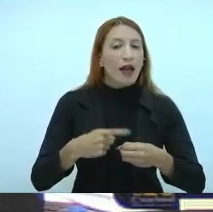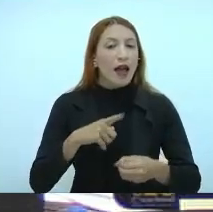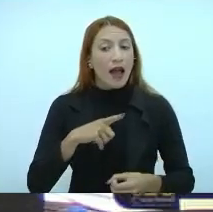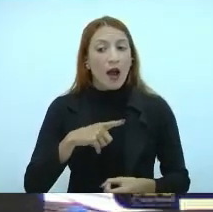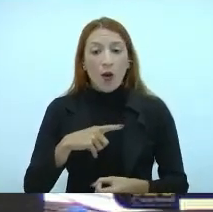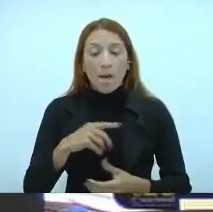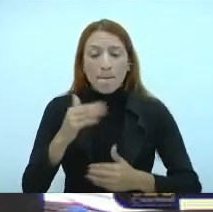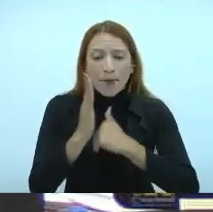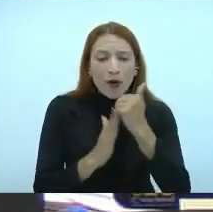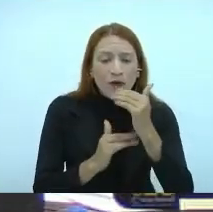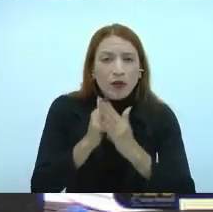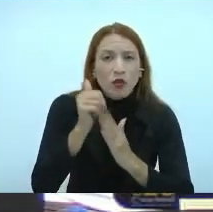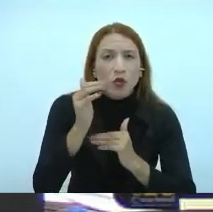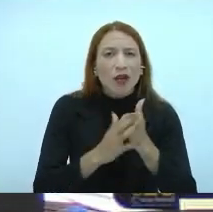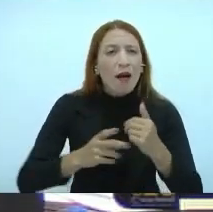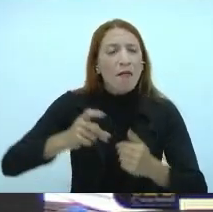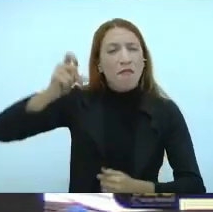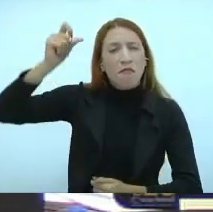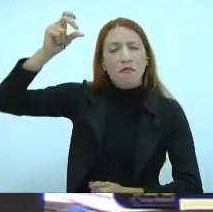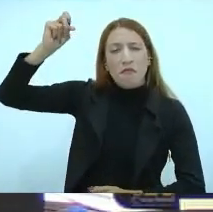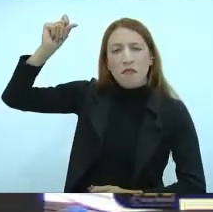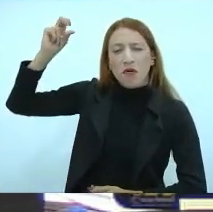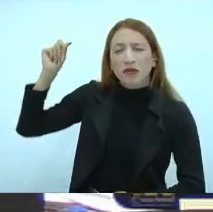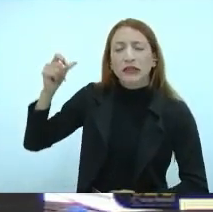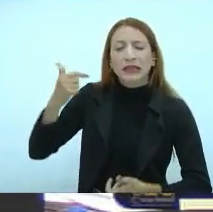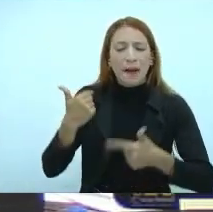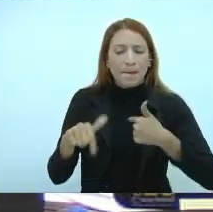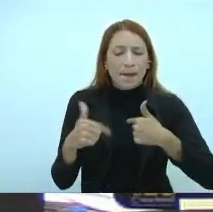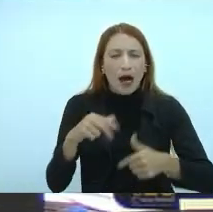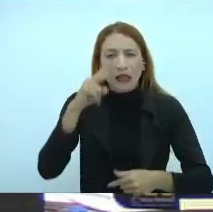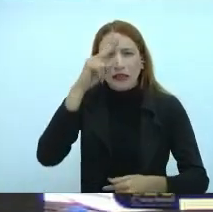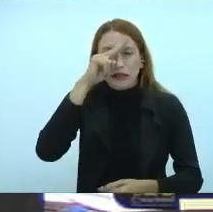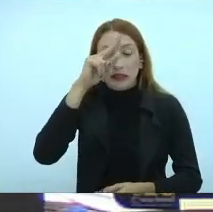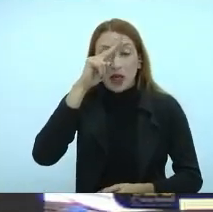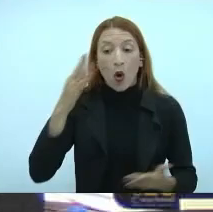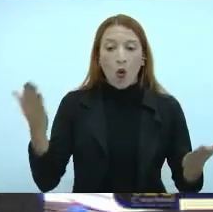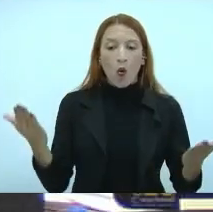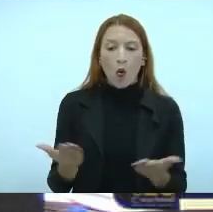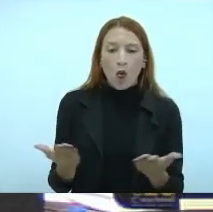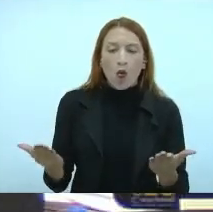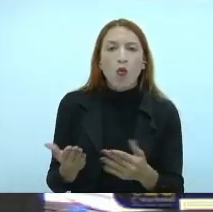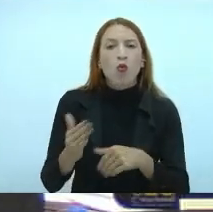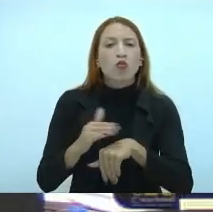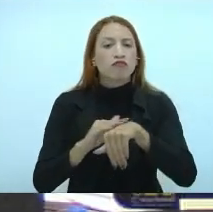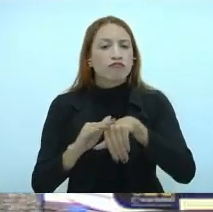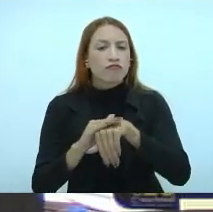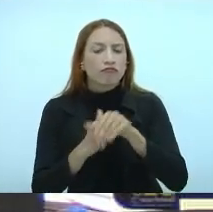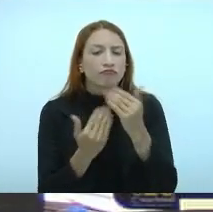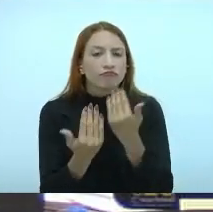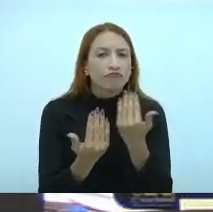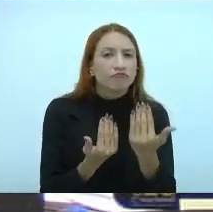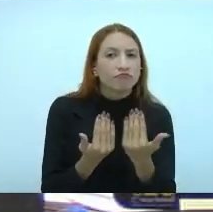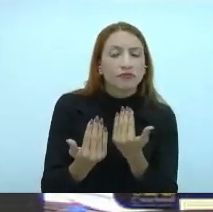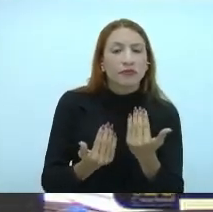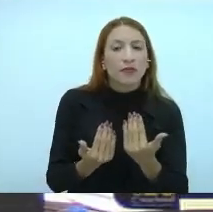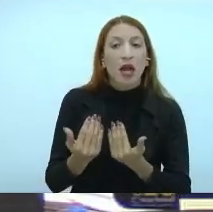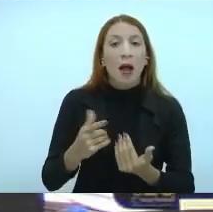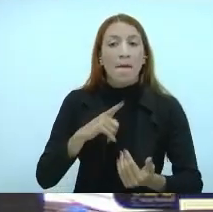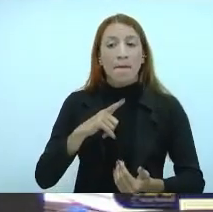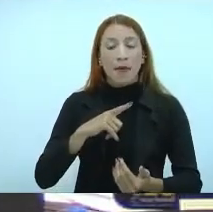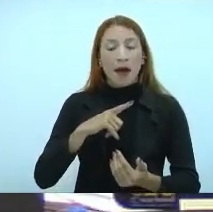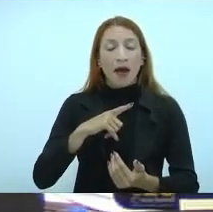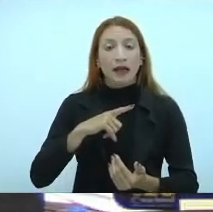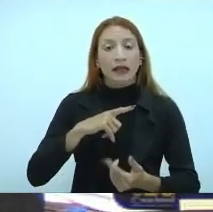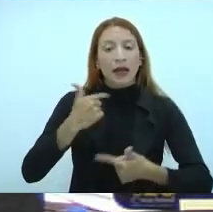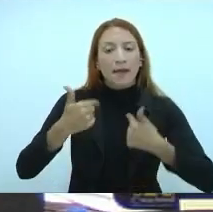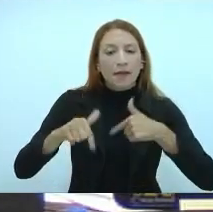servidores que estão lá muito tempo fazendo história hoje são ouvidos para poder cumprirem seus